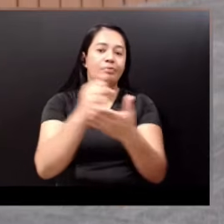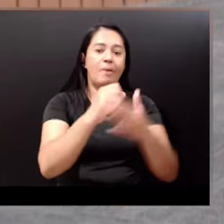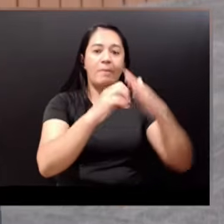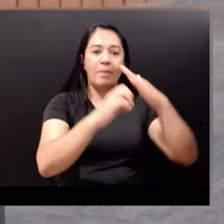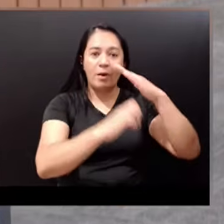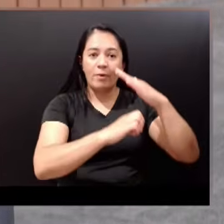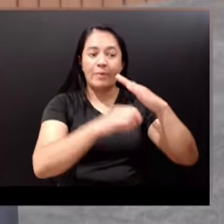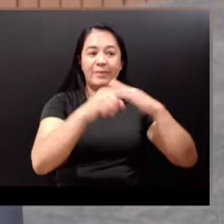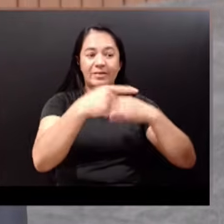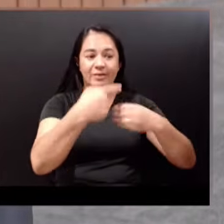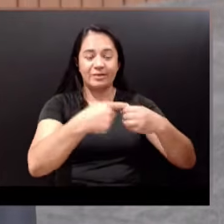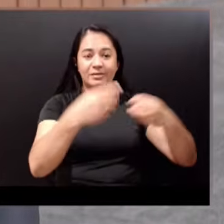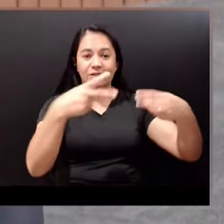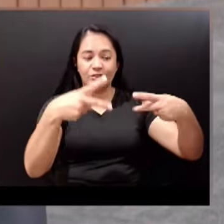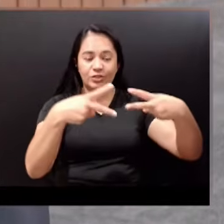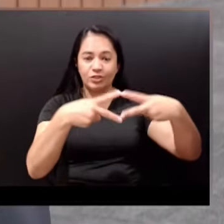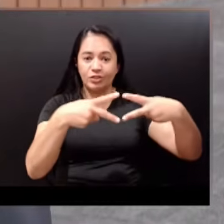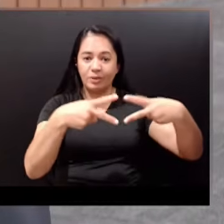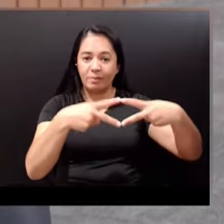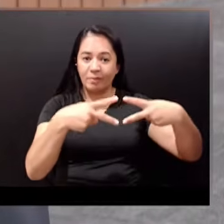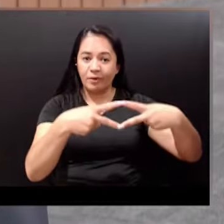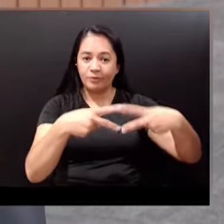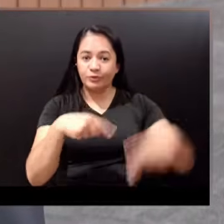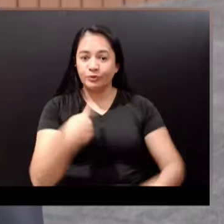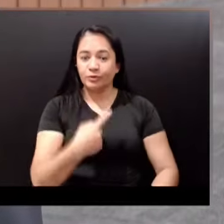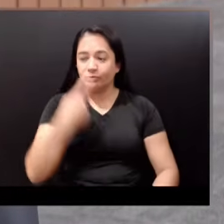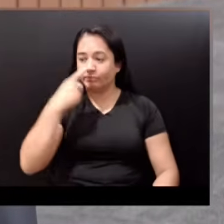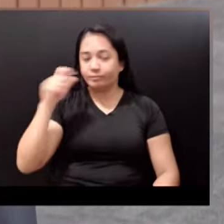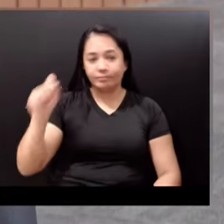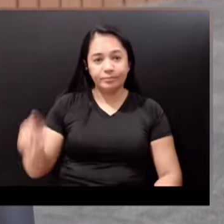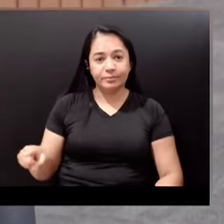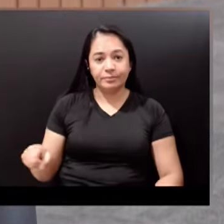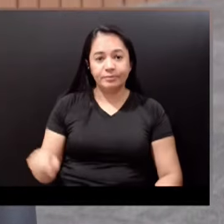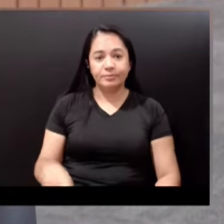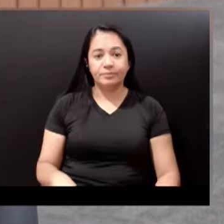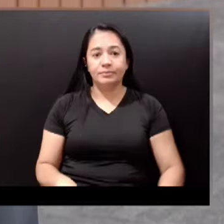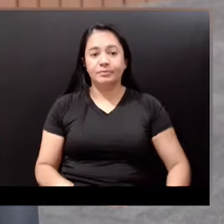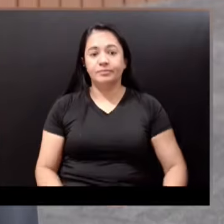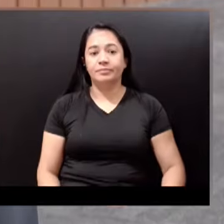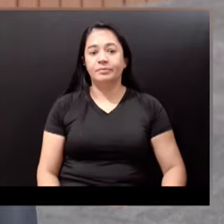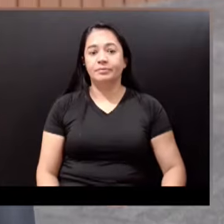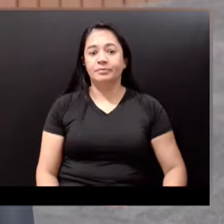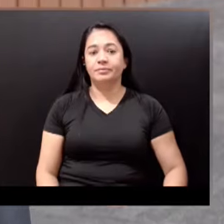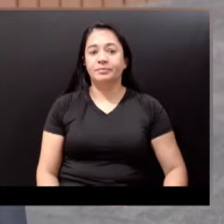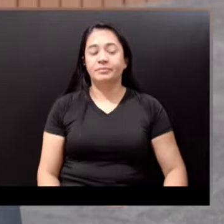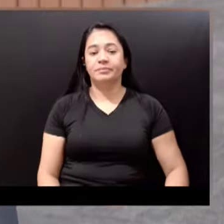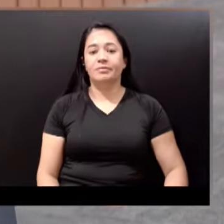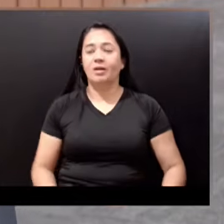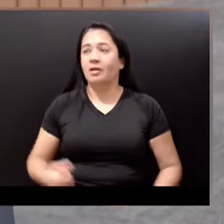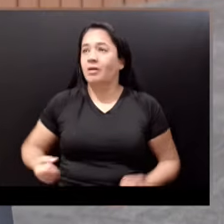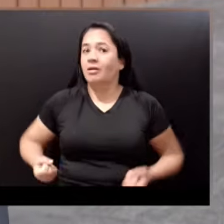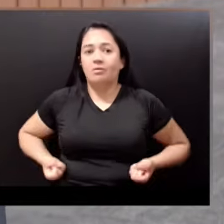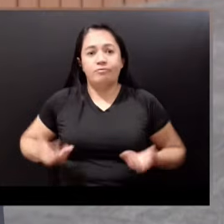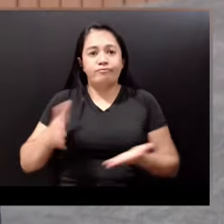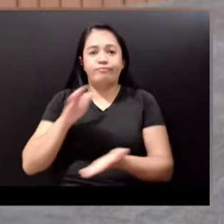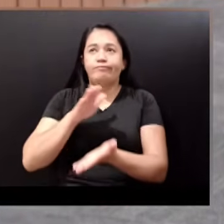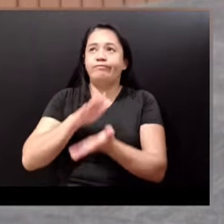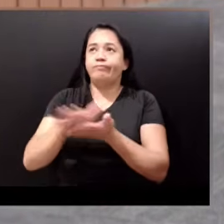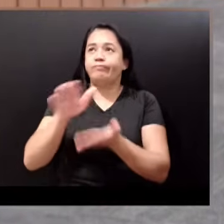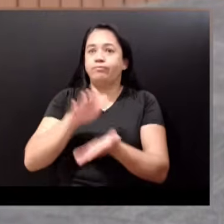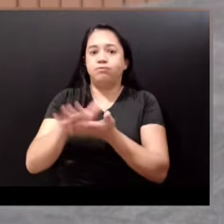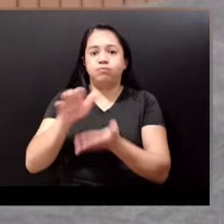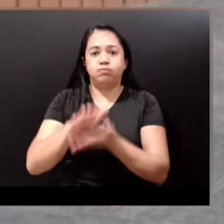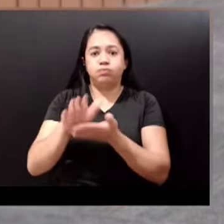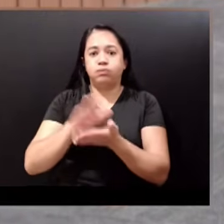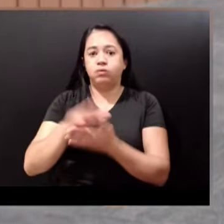para a destinação do nosso resíduo aqui de Campinas. E são milhões de reais que são gastos todos os